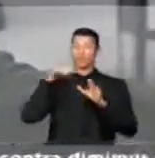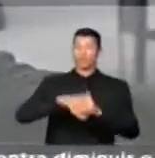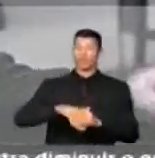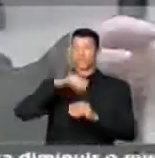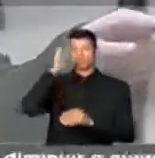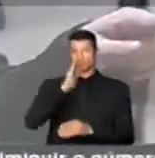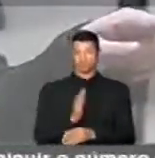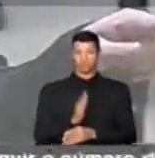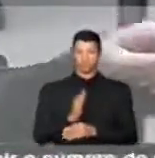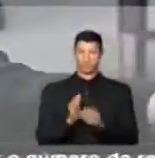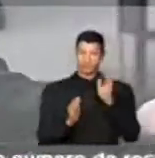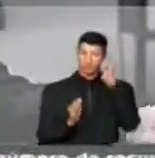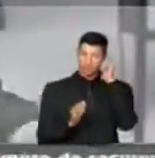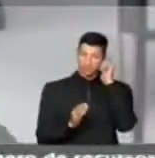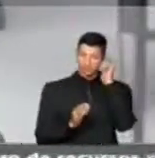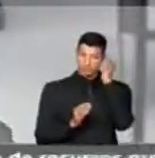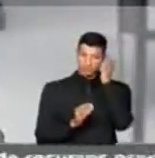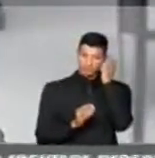do